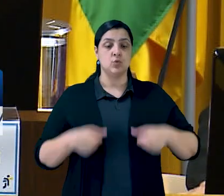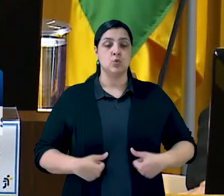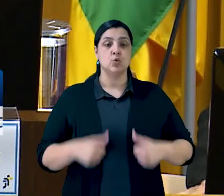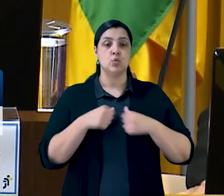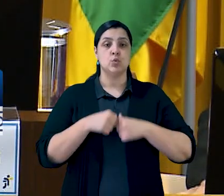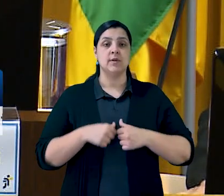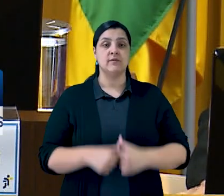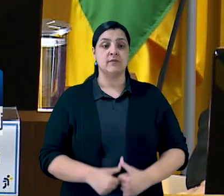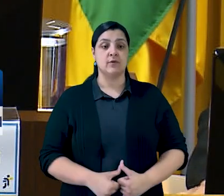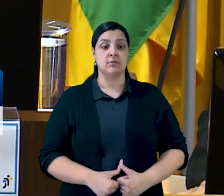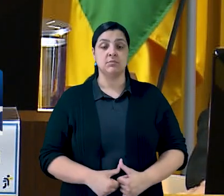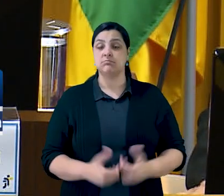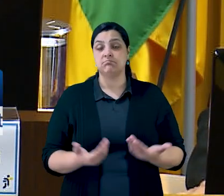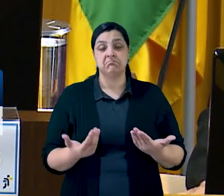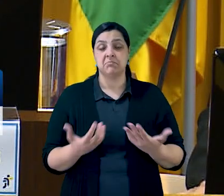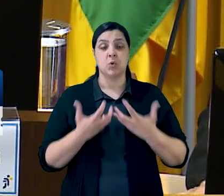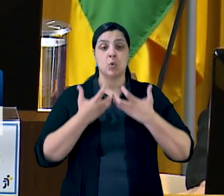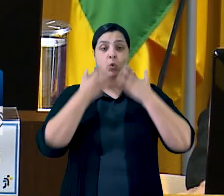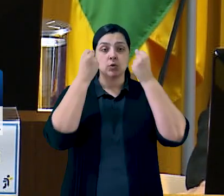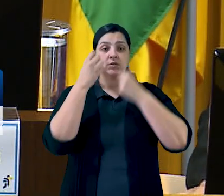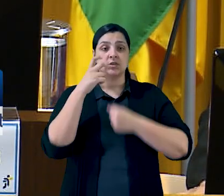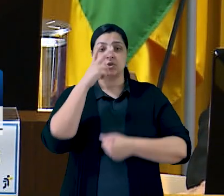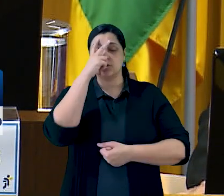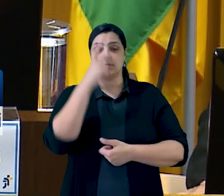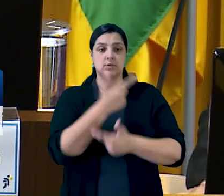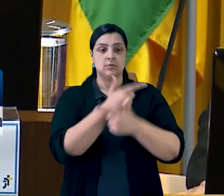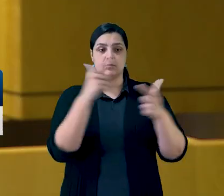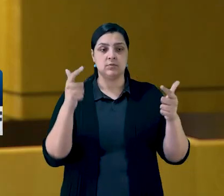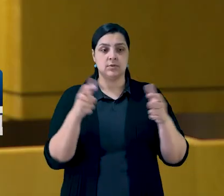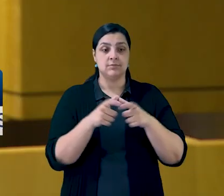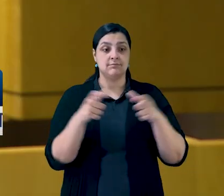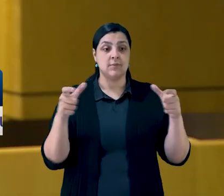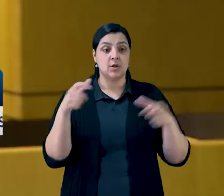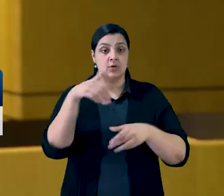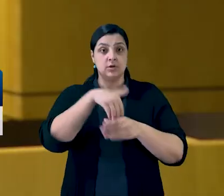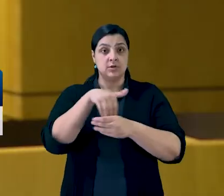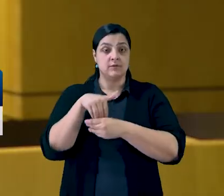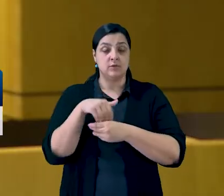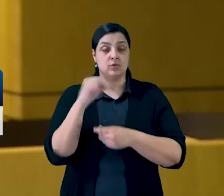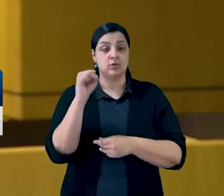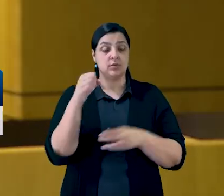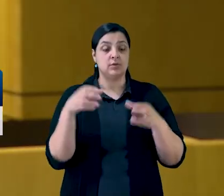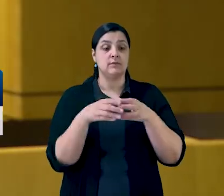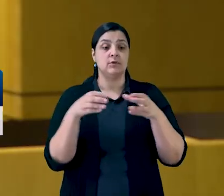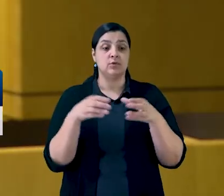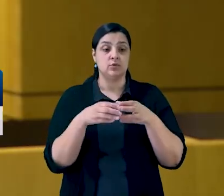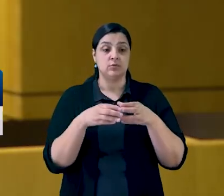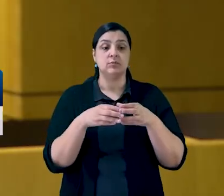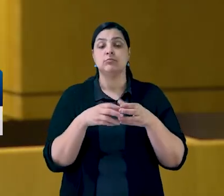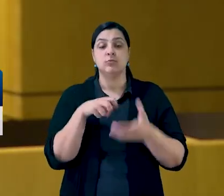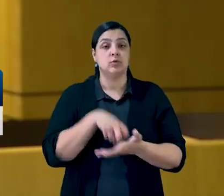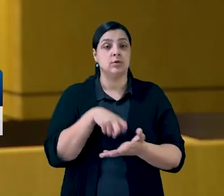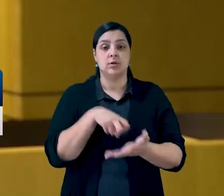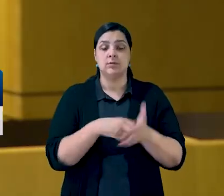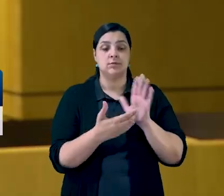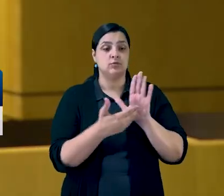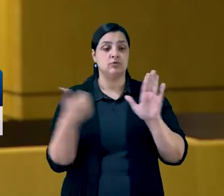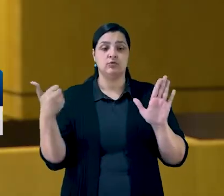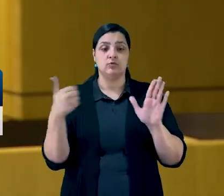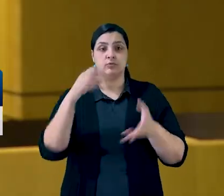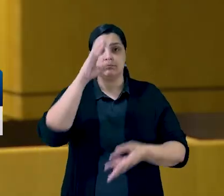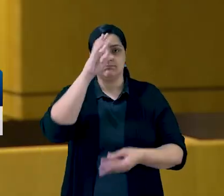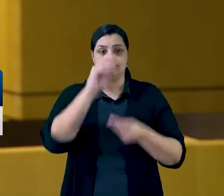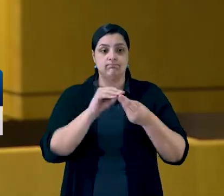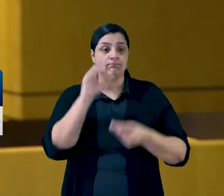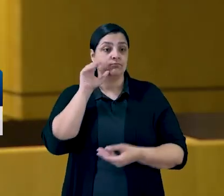trabalhadora uniformizada, sem caráter constrangedor. Por maioria de votos, a 8ª turma afastou a